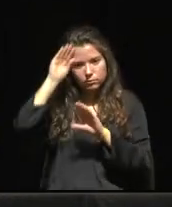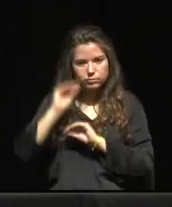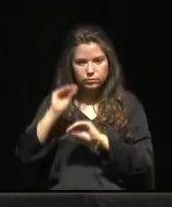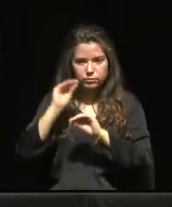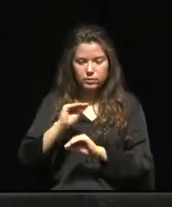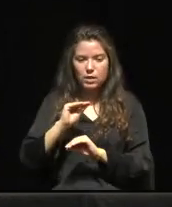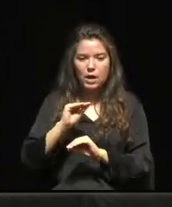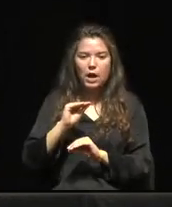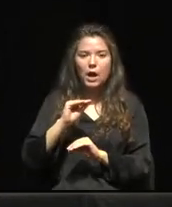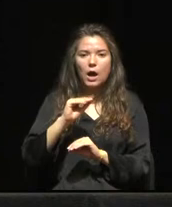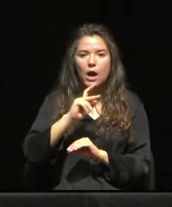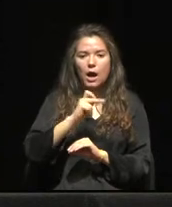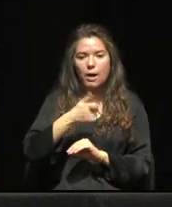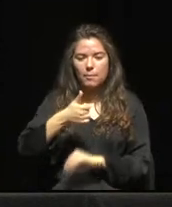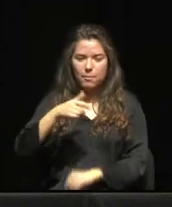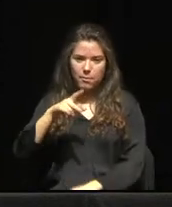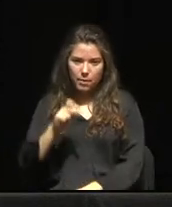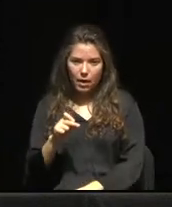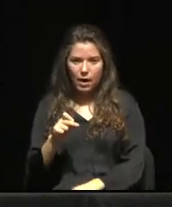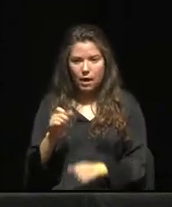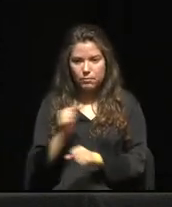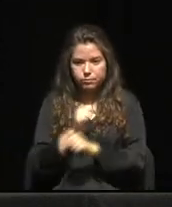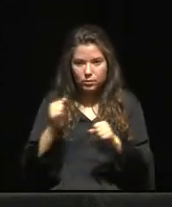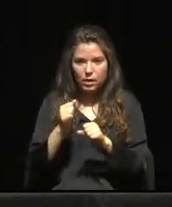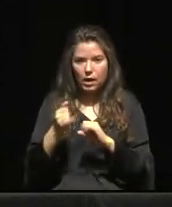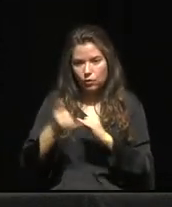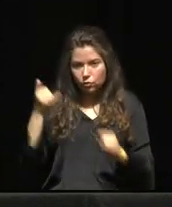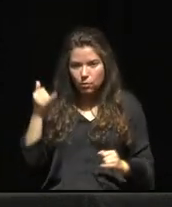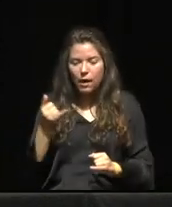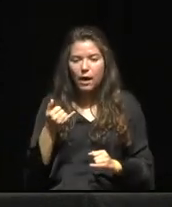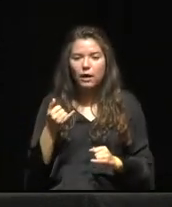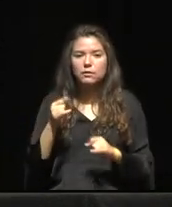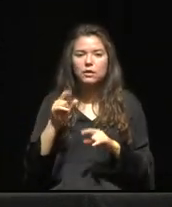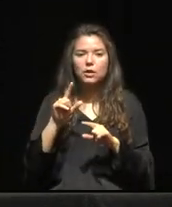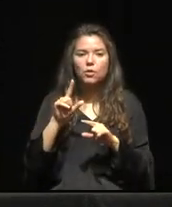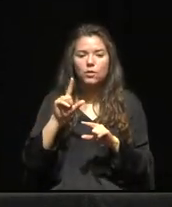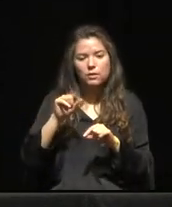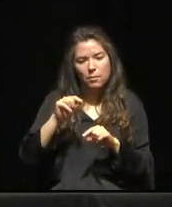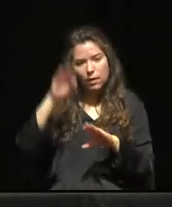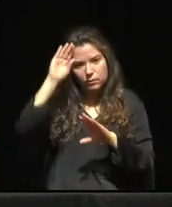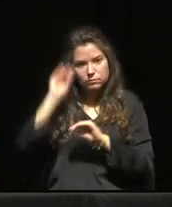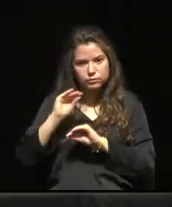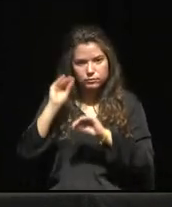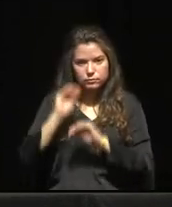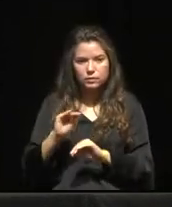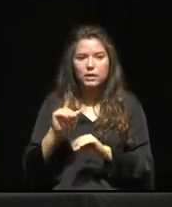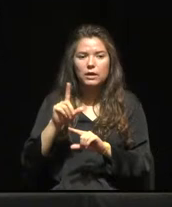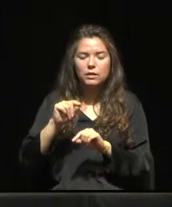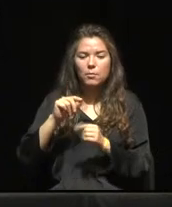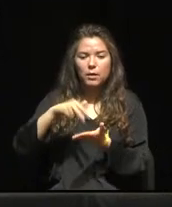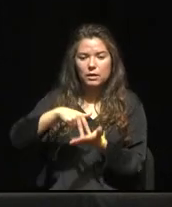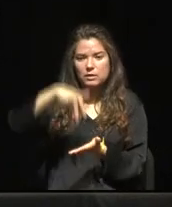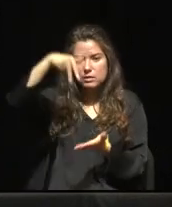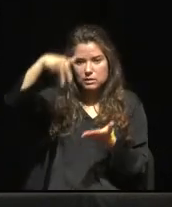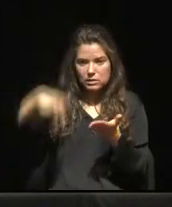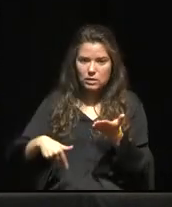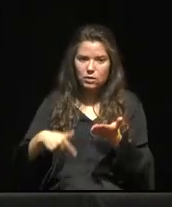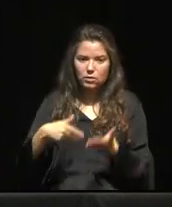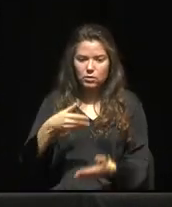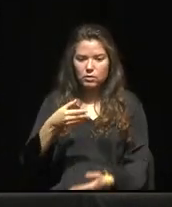automática instrutor da AF celerate free e instrutor piloto de saltos